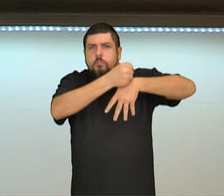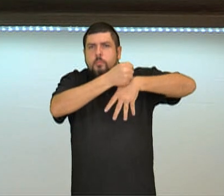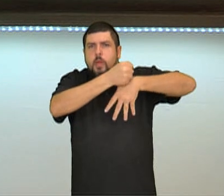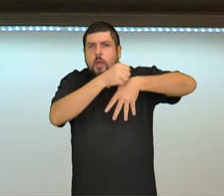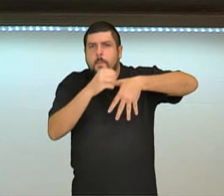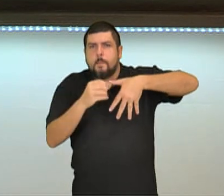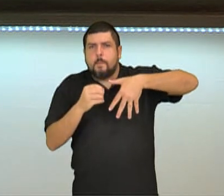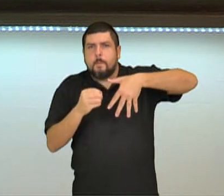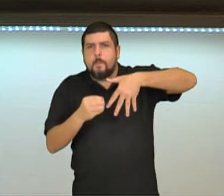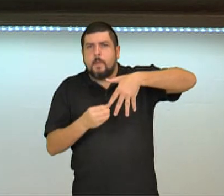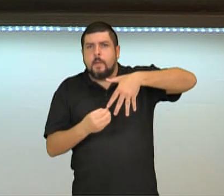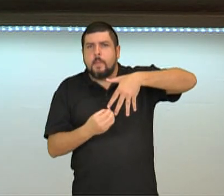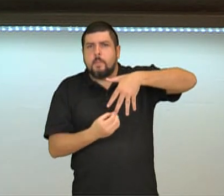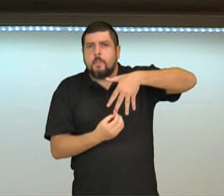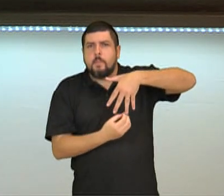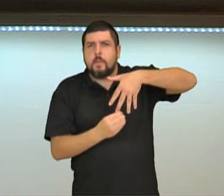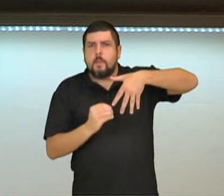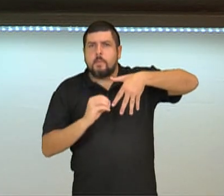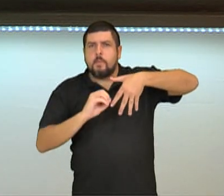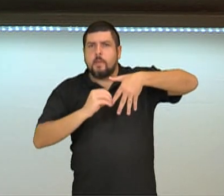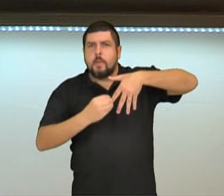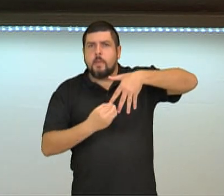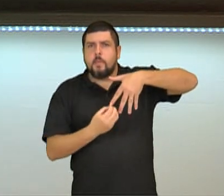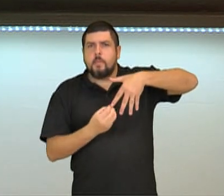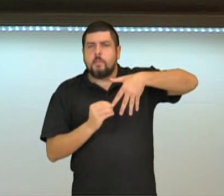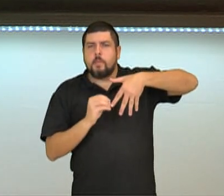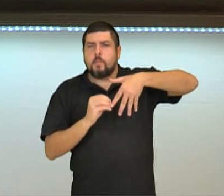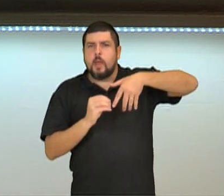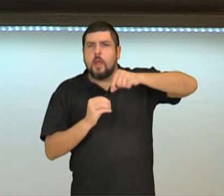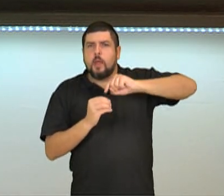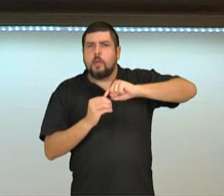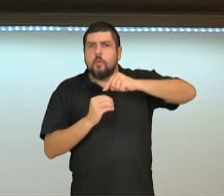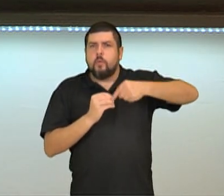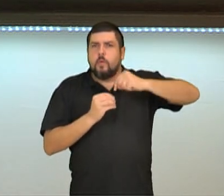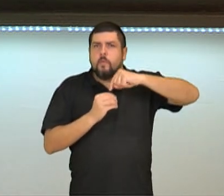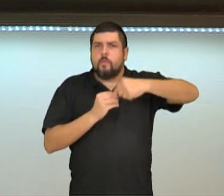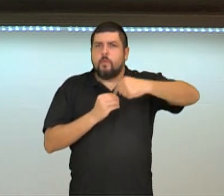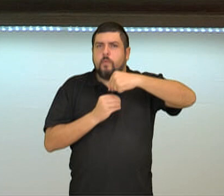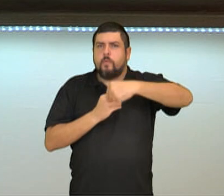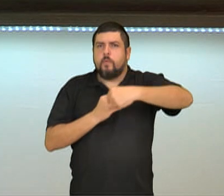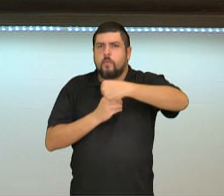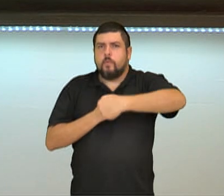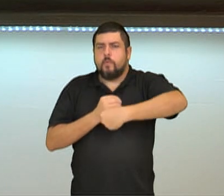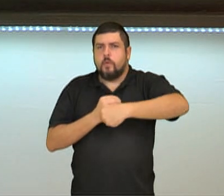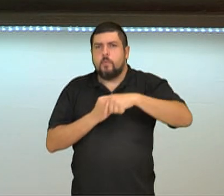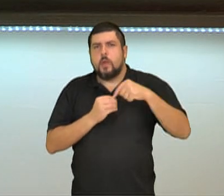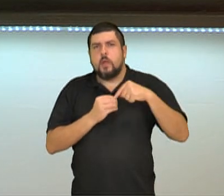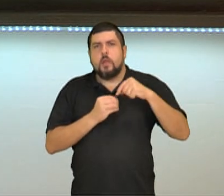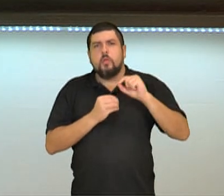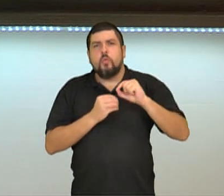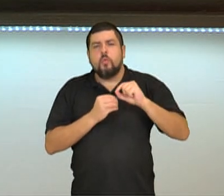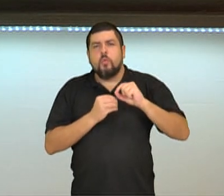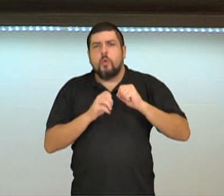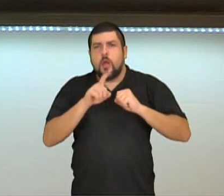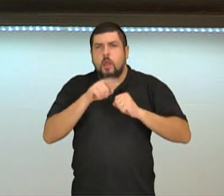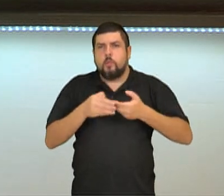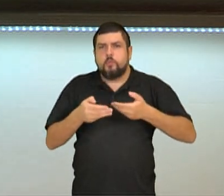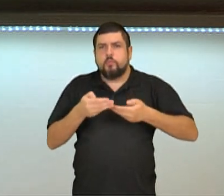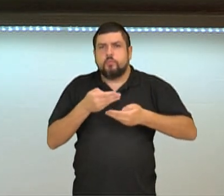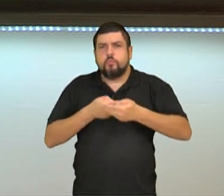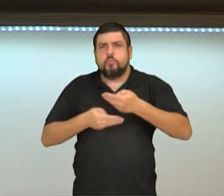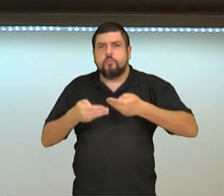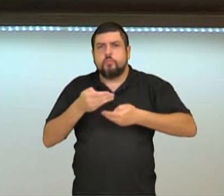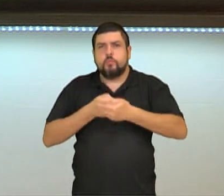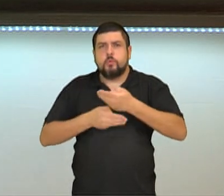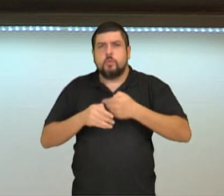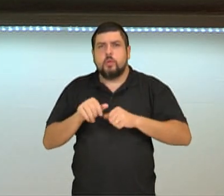saquinhos, bexiguinhas, muito vascularizados, onde acontece a hematose, as trocas gasosas.